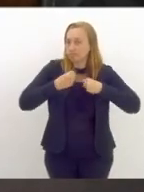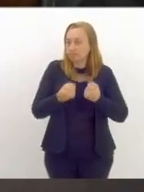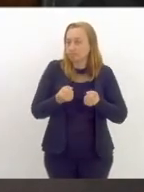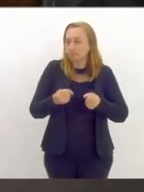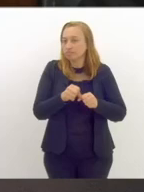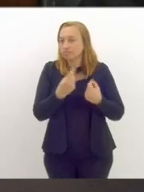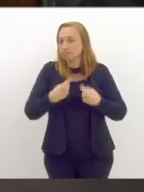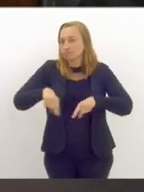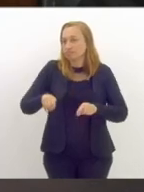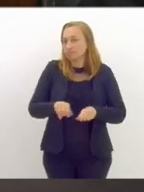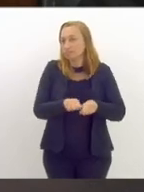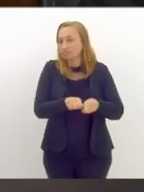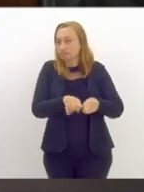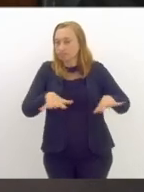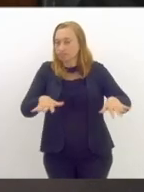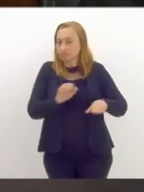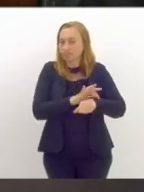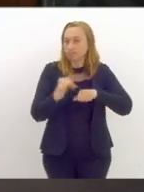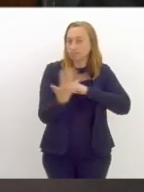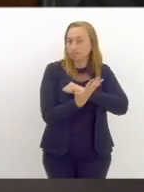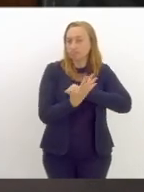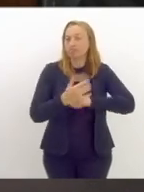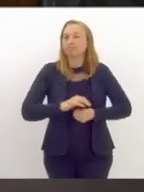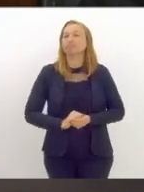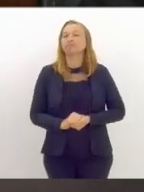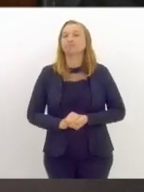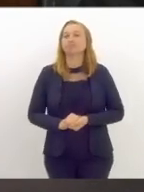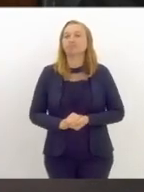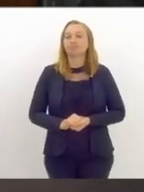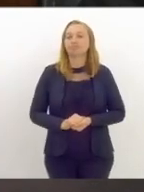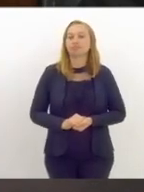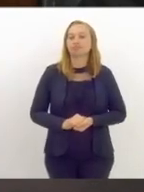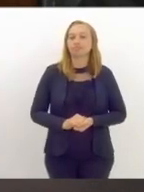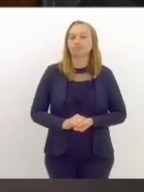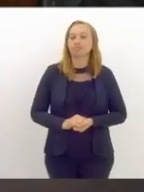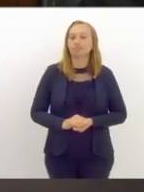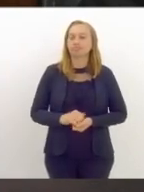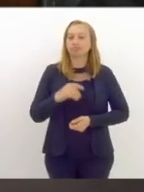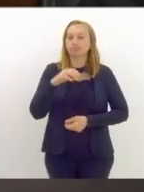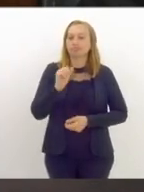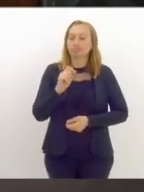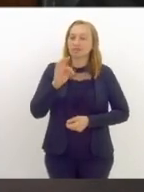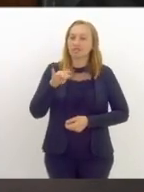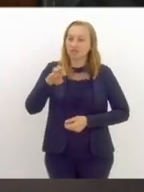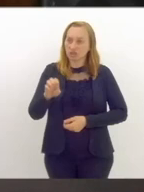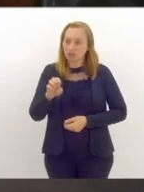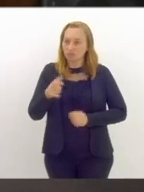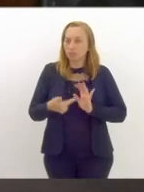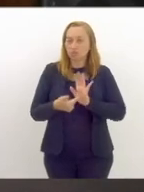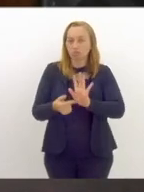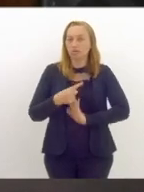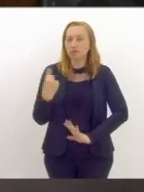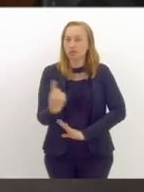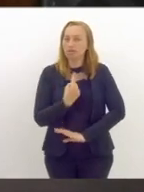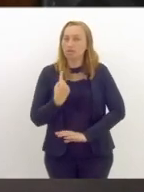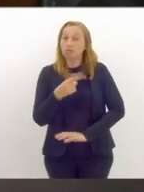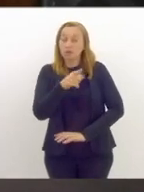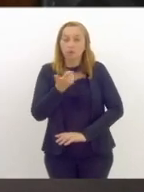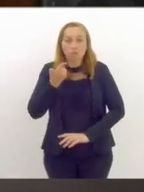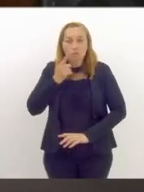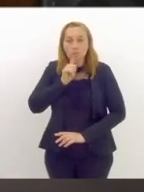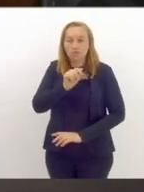da pandemia da Covid-19. O Kiep representou isso para nós, né? Você conseguiu